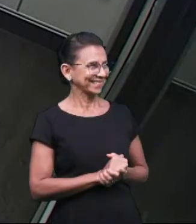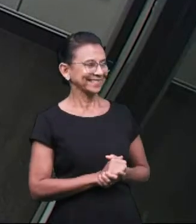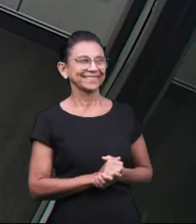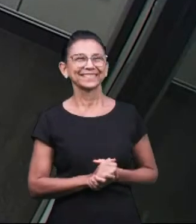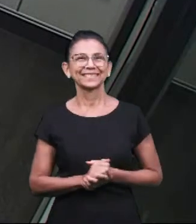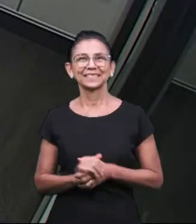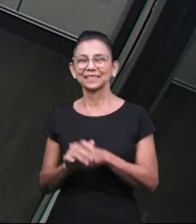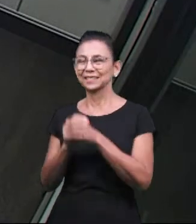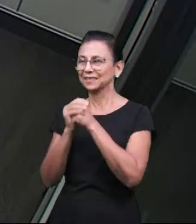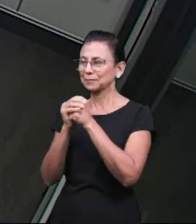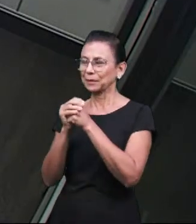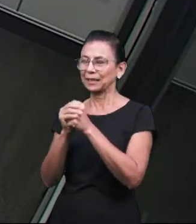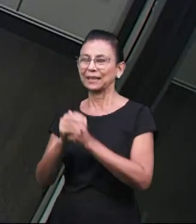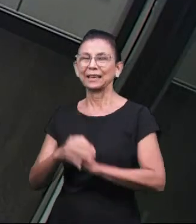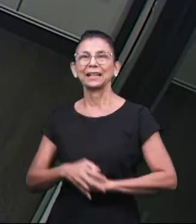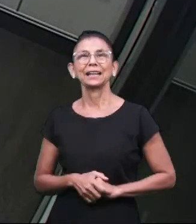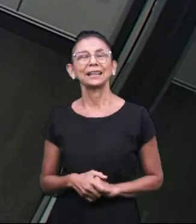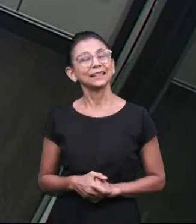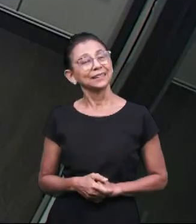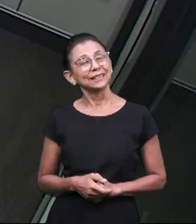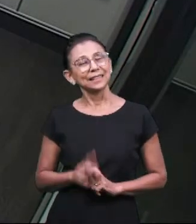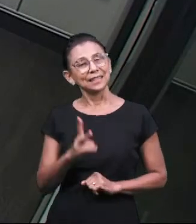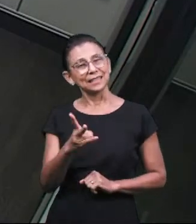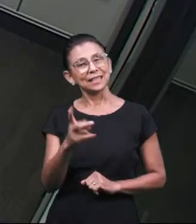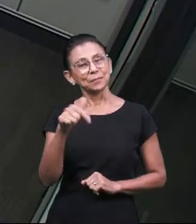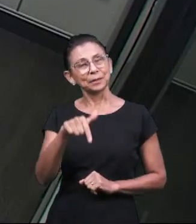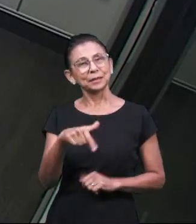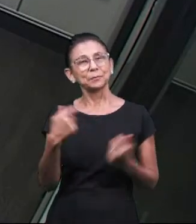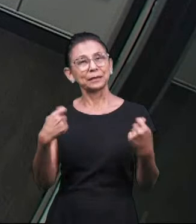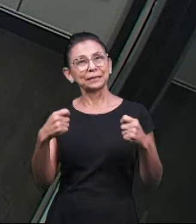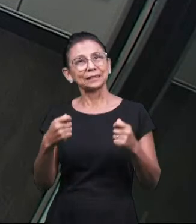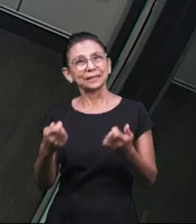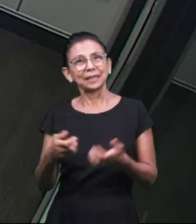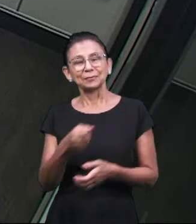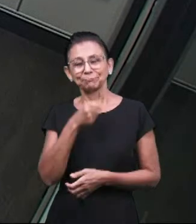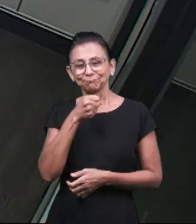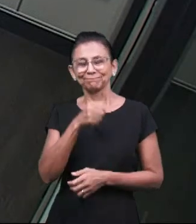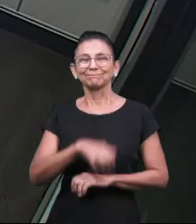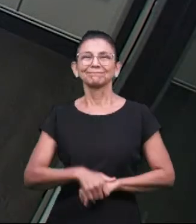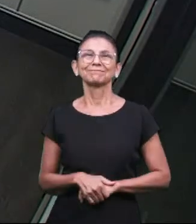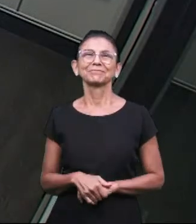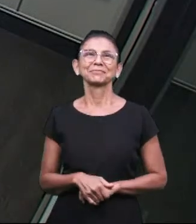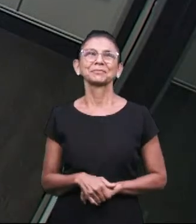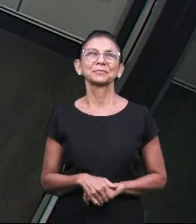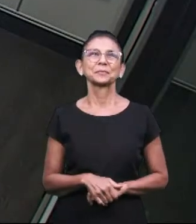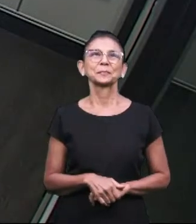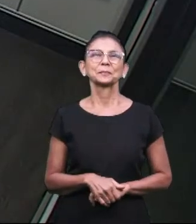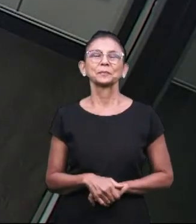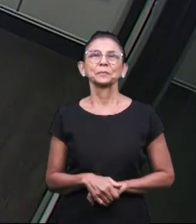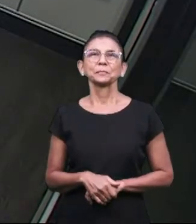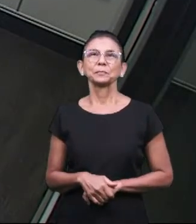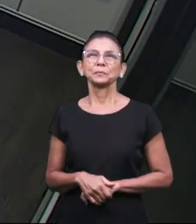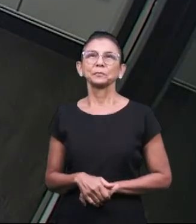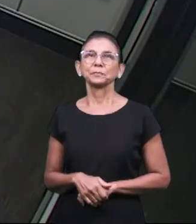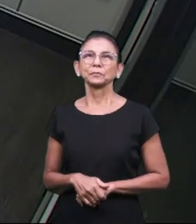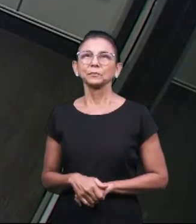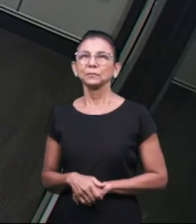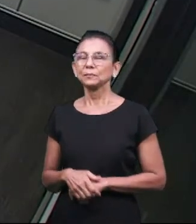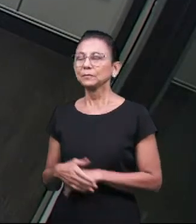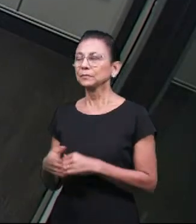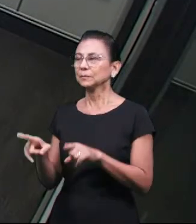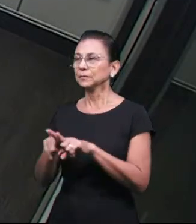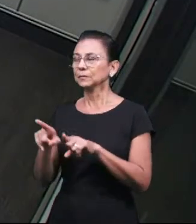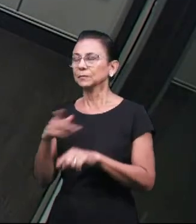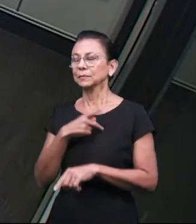Estamos aqui no dia a dia da rádio, sempre que precisar, aqui no microfone. Amém, pastor Amadeu Loureiro. Nós queremos